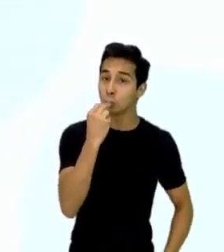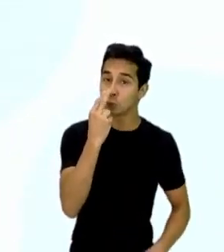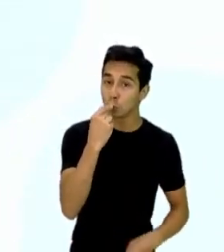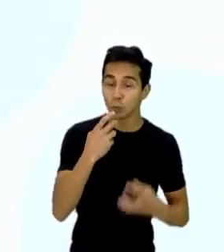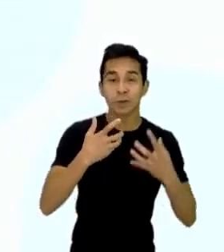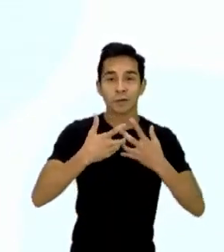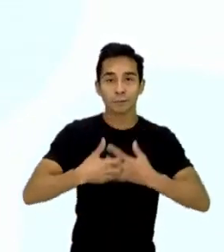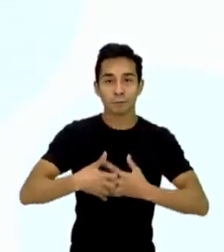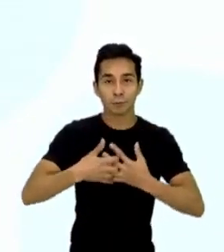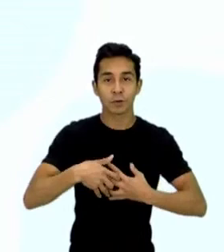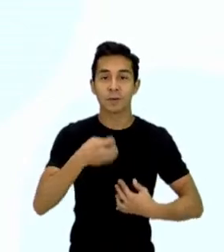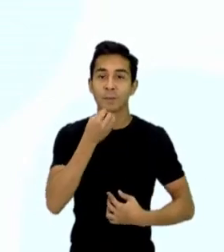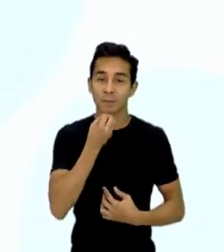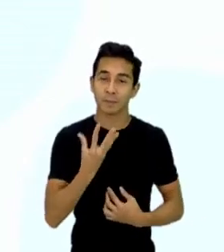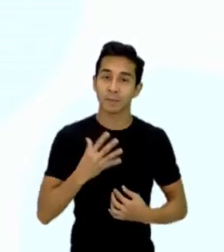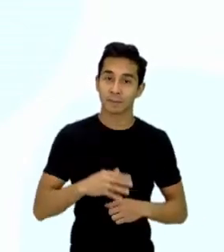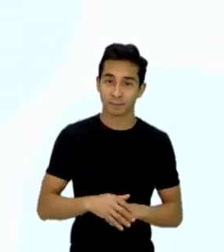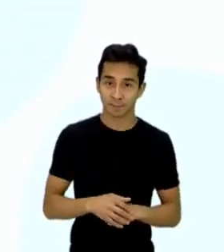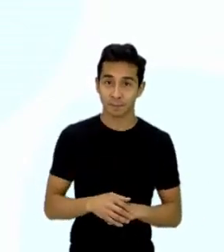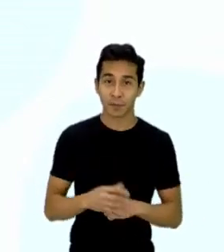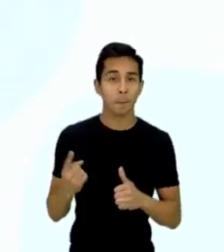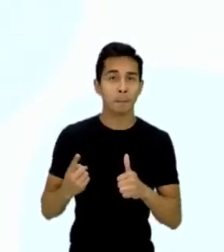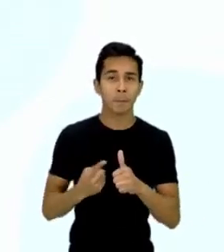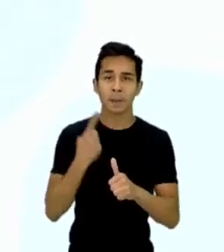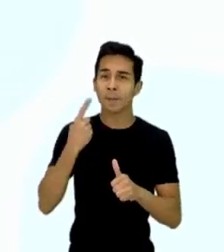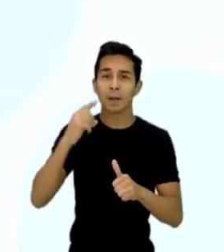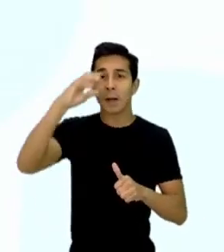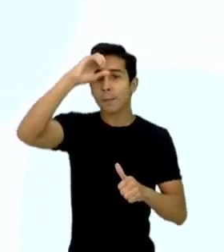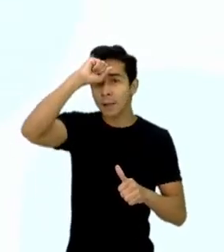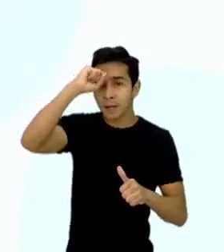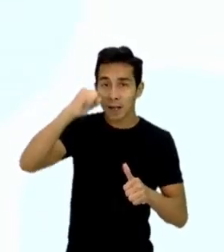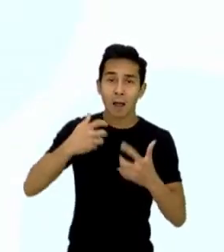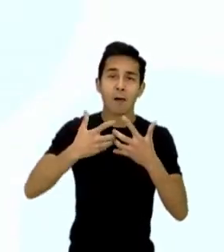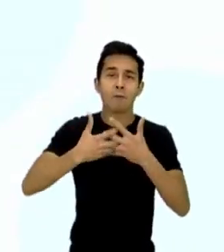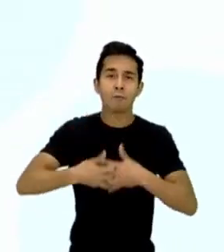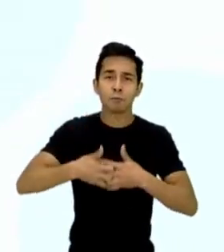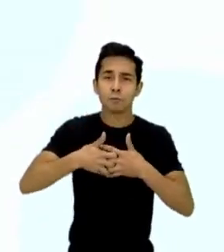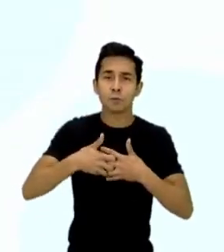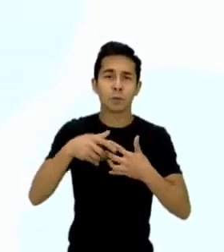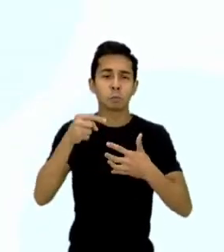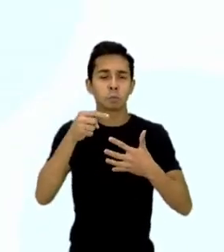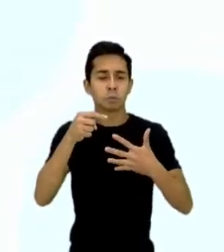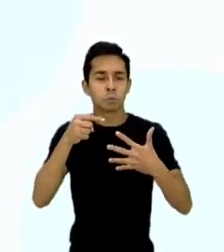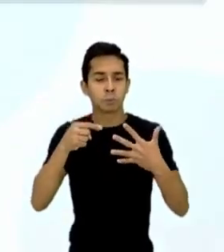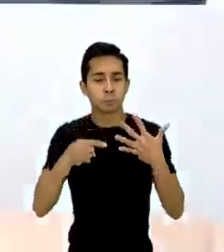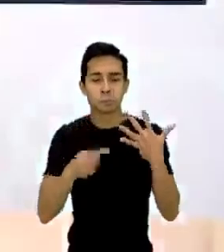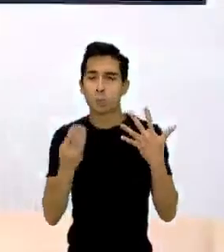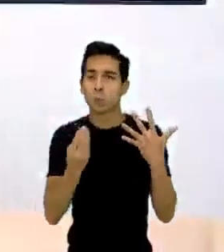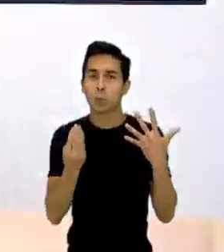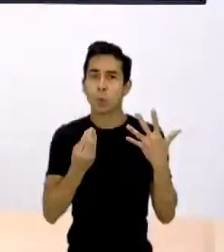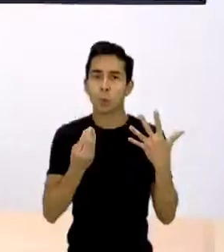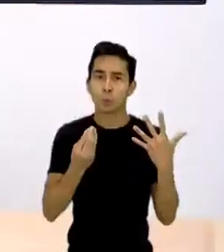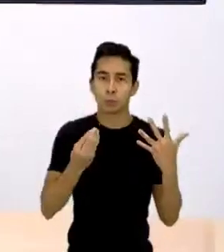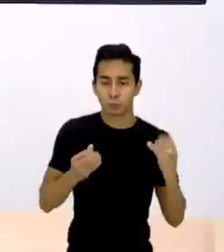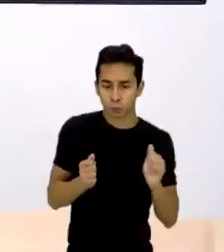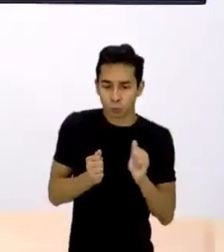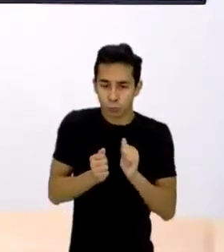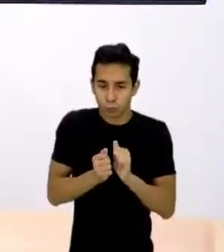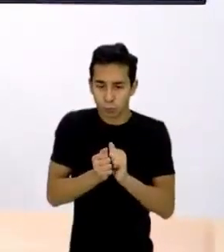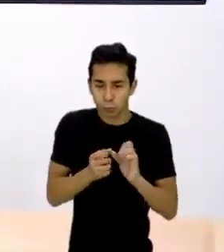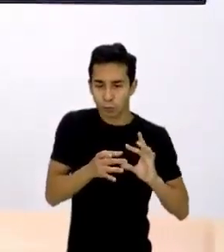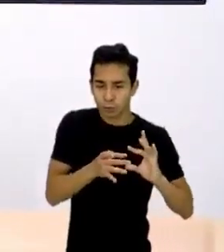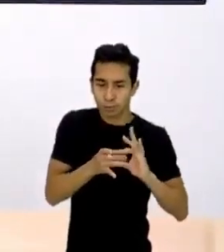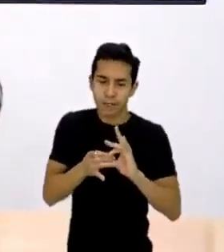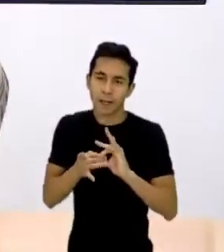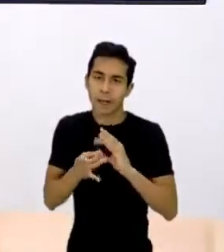Então, primeiro a gente vai identificar as funções, entender essa corresponsabilidade. Então, quando a gente fala corresponsabilidade, significa